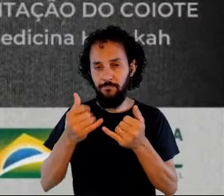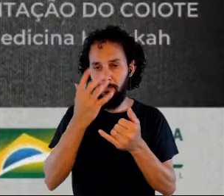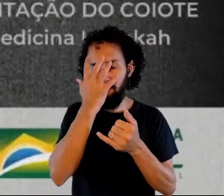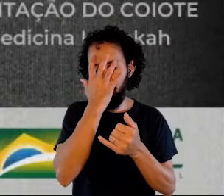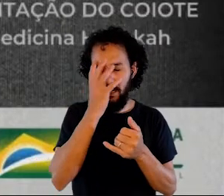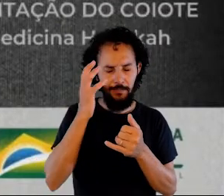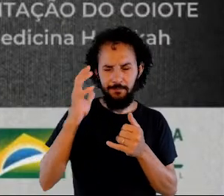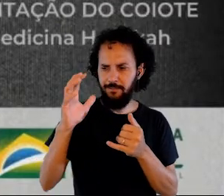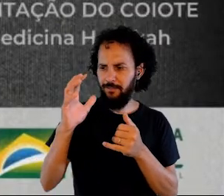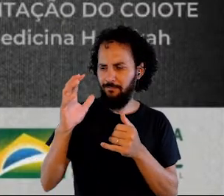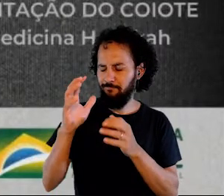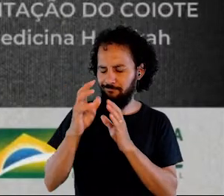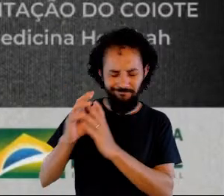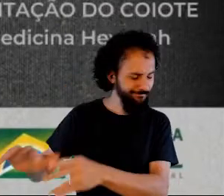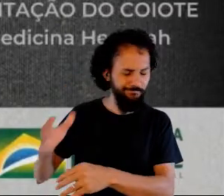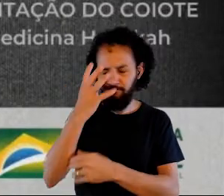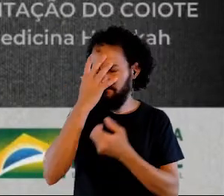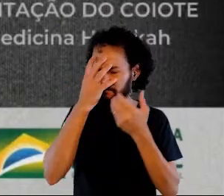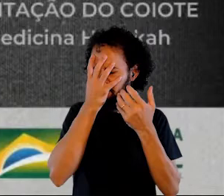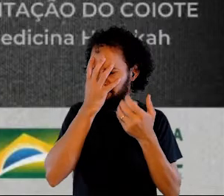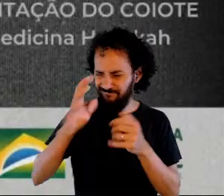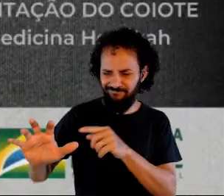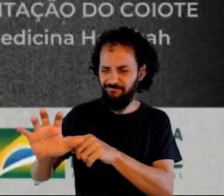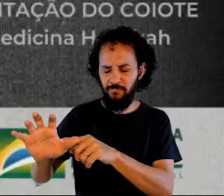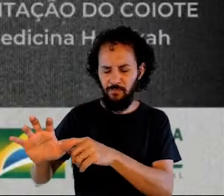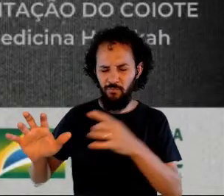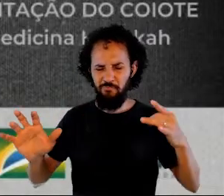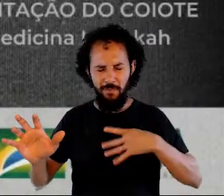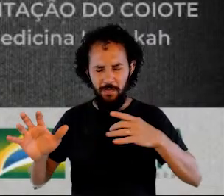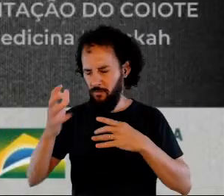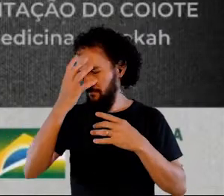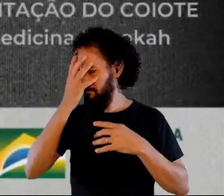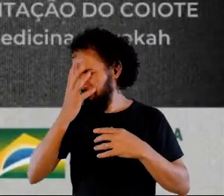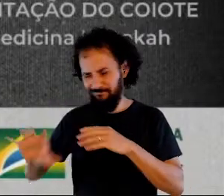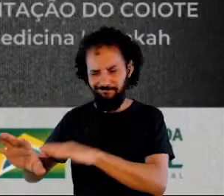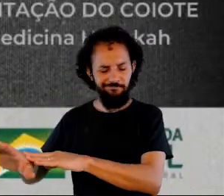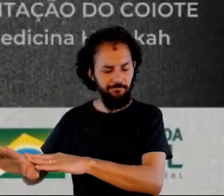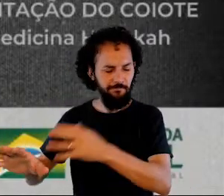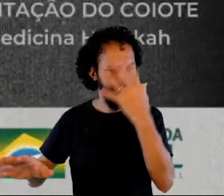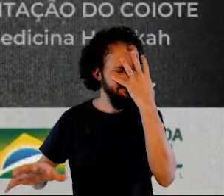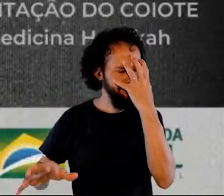nossos medos e seriedade.